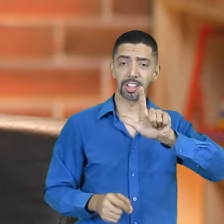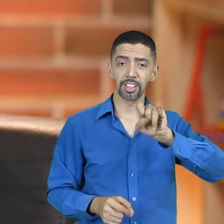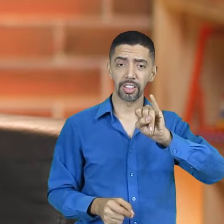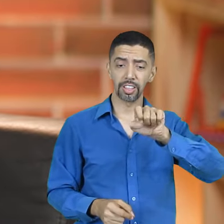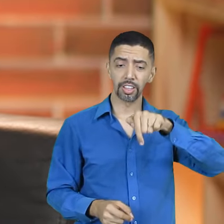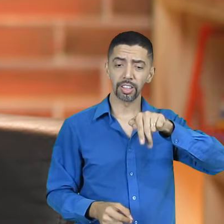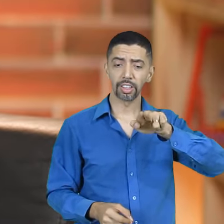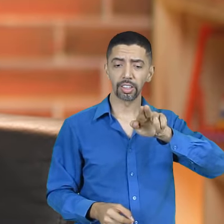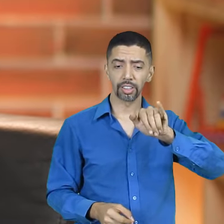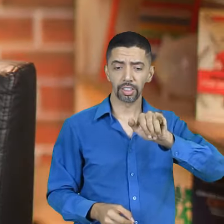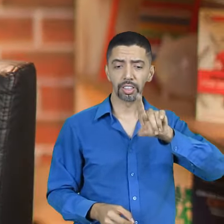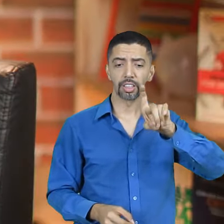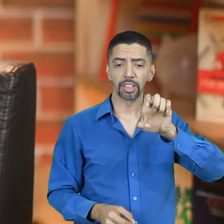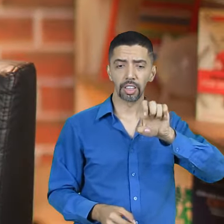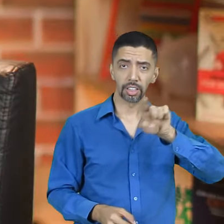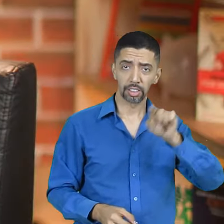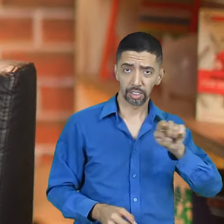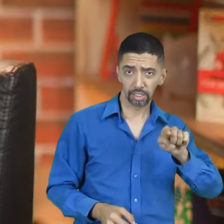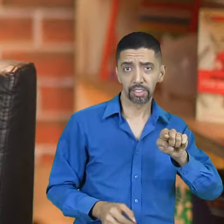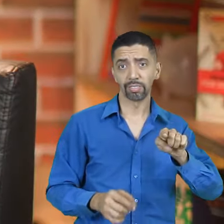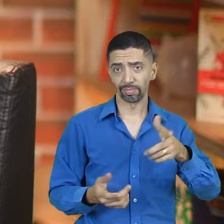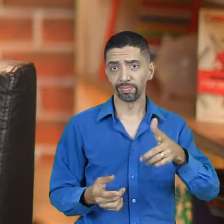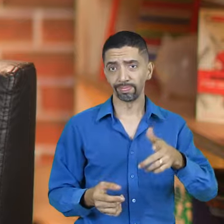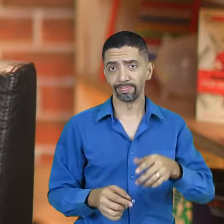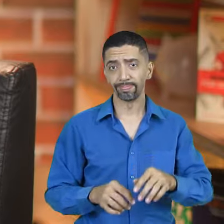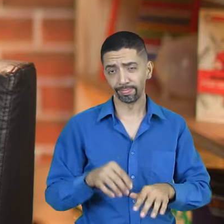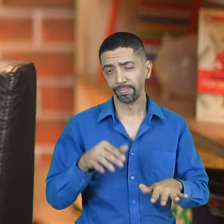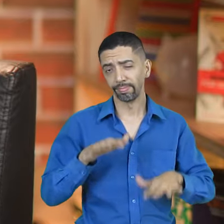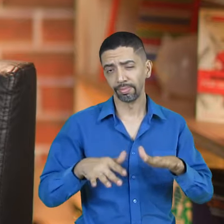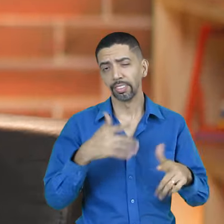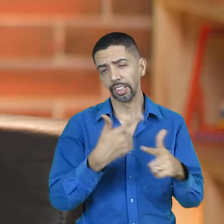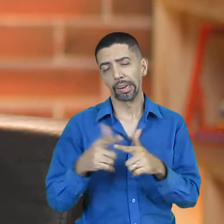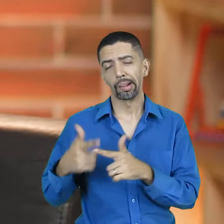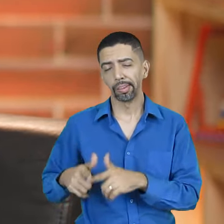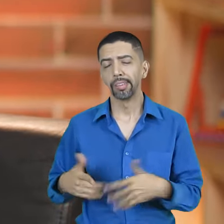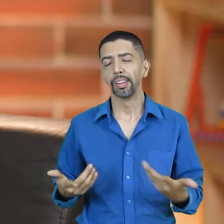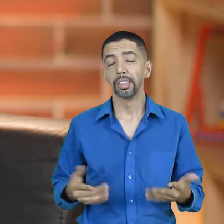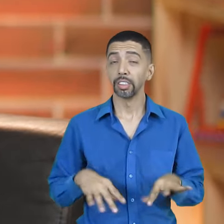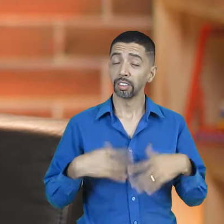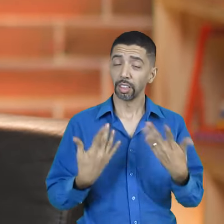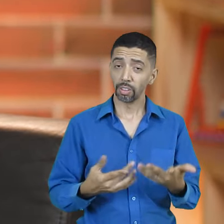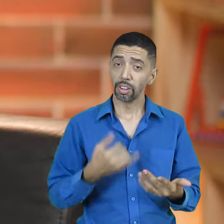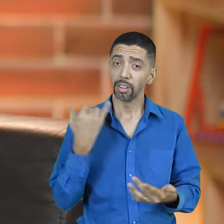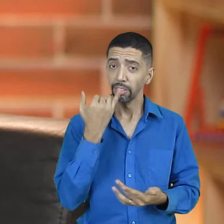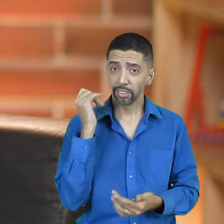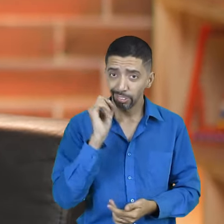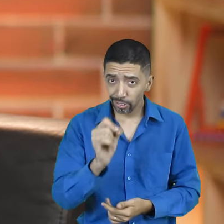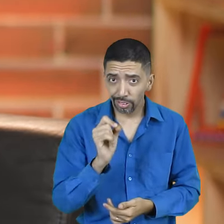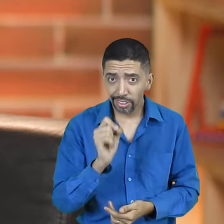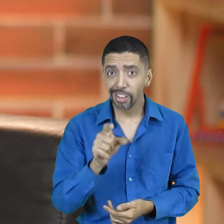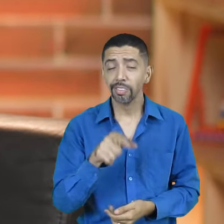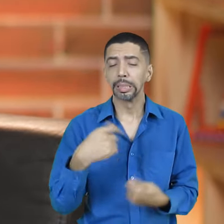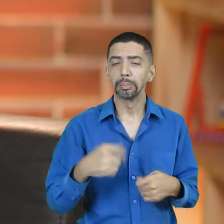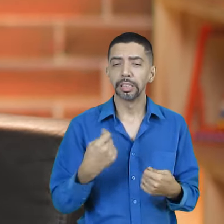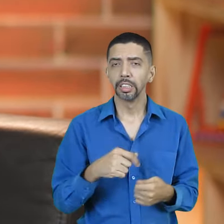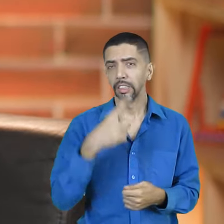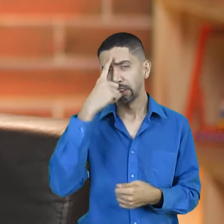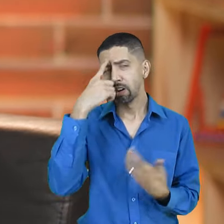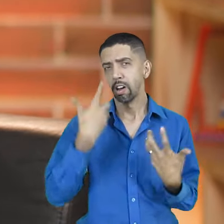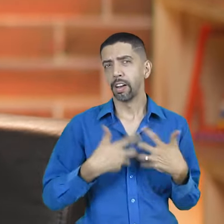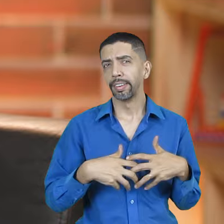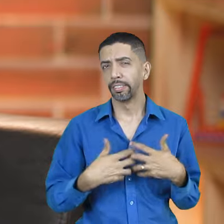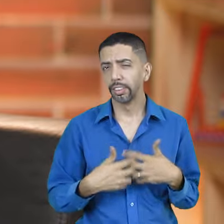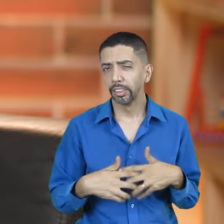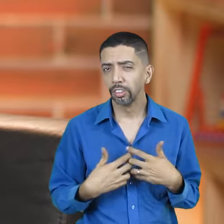até de rentabilidade. Então, tá aí uma informação importante. Eu acho que fica aqui um ensinamento. Quando a gente tem